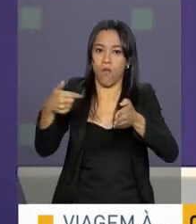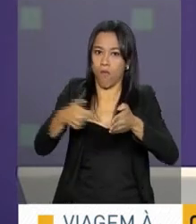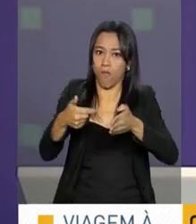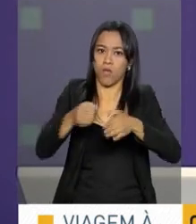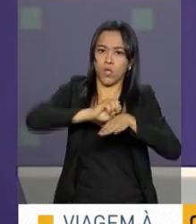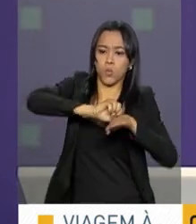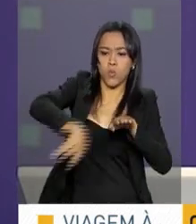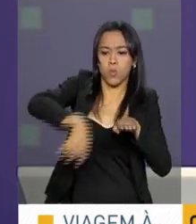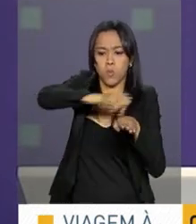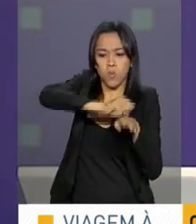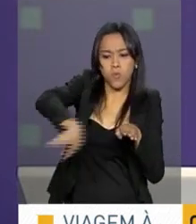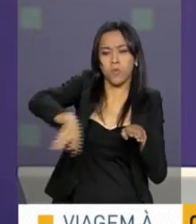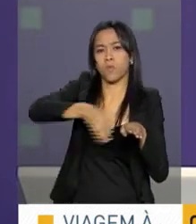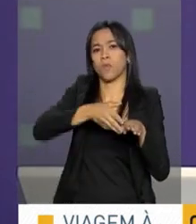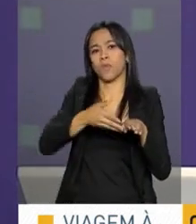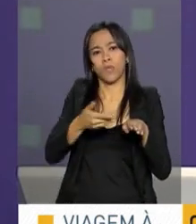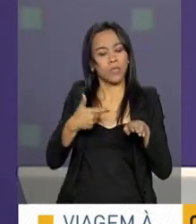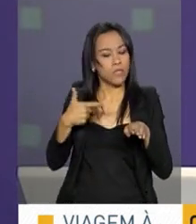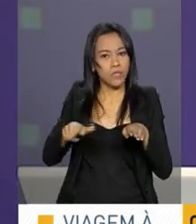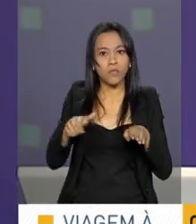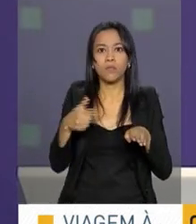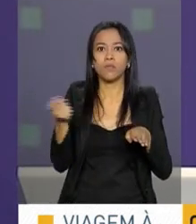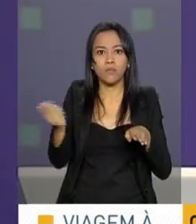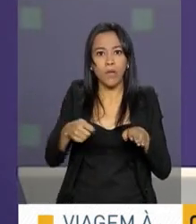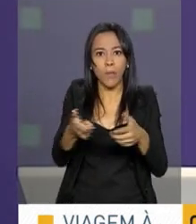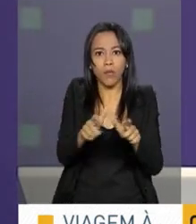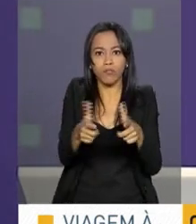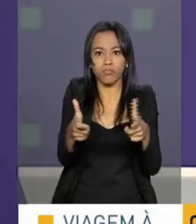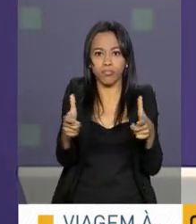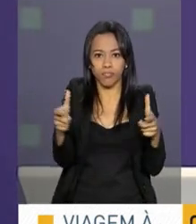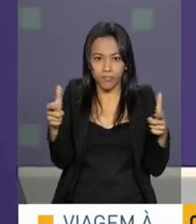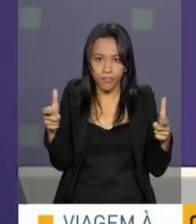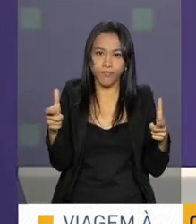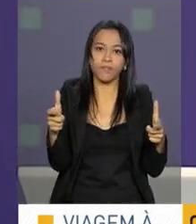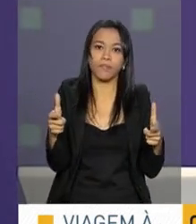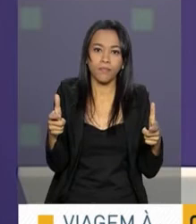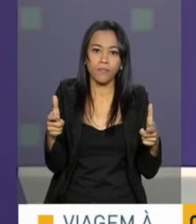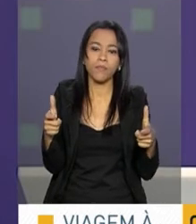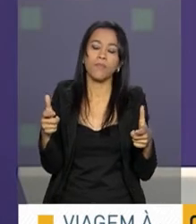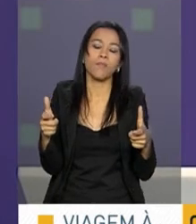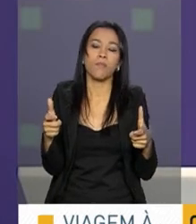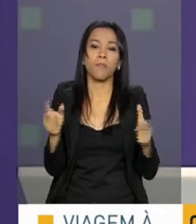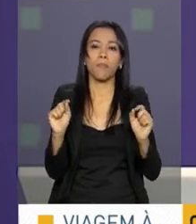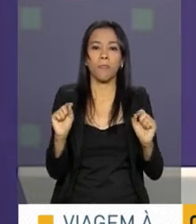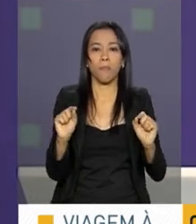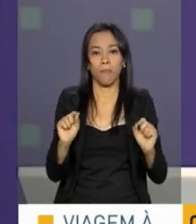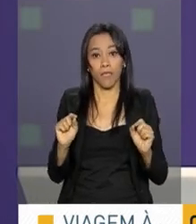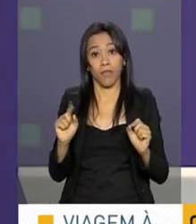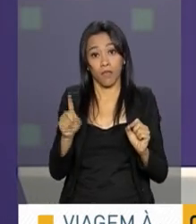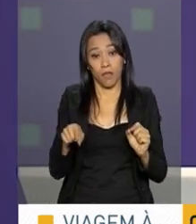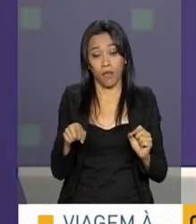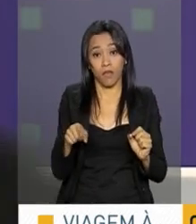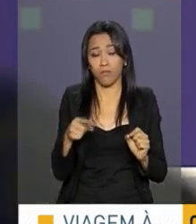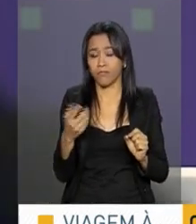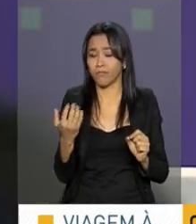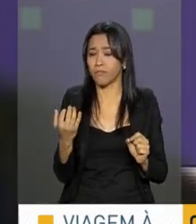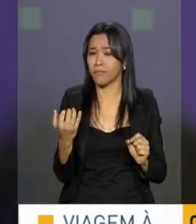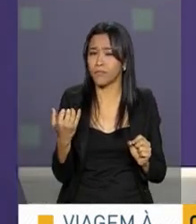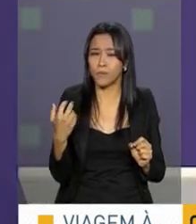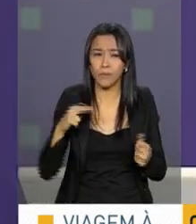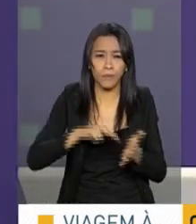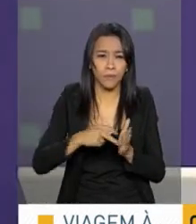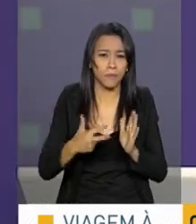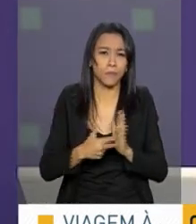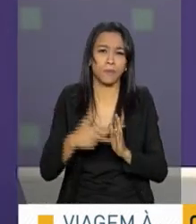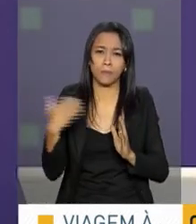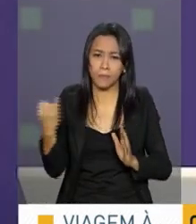viabilidade, uma possibilidade de crescimento muito grande, com calado natural e profundidade muito significativas, e